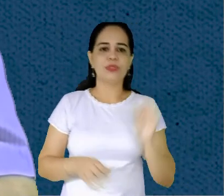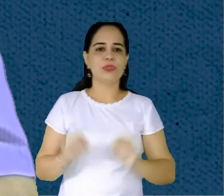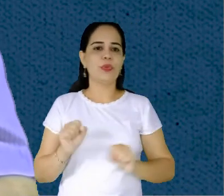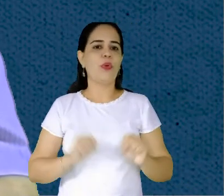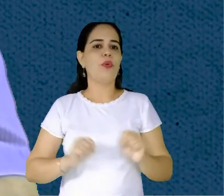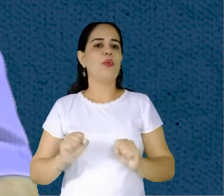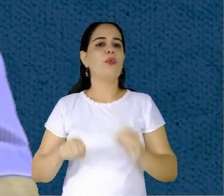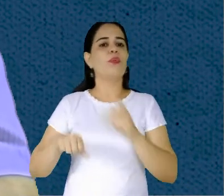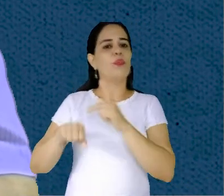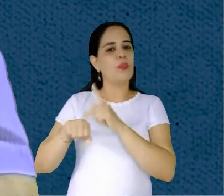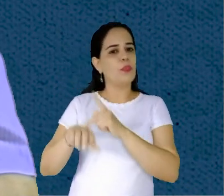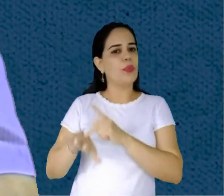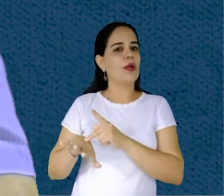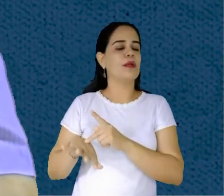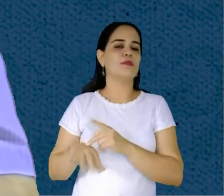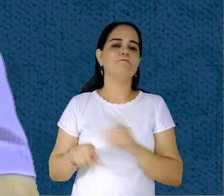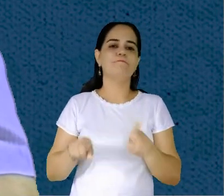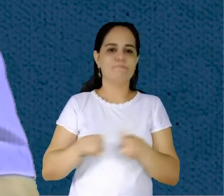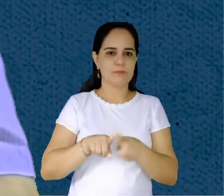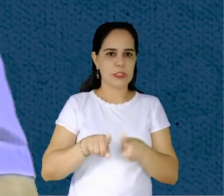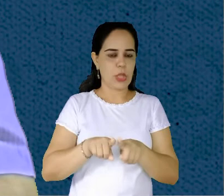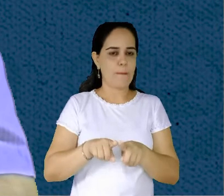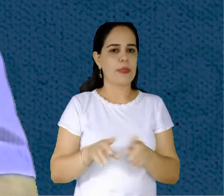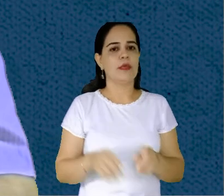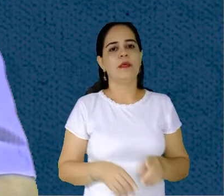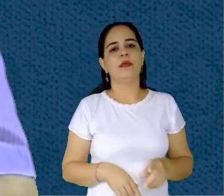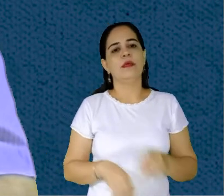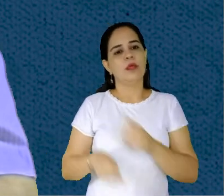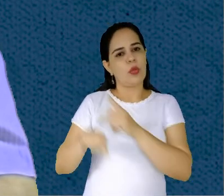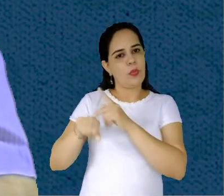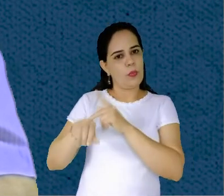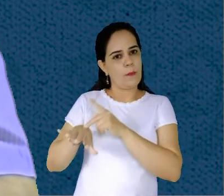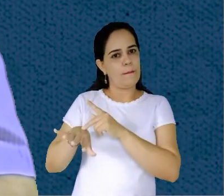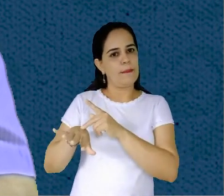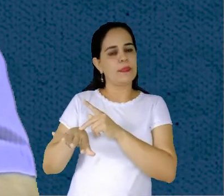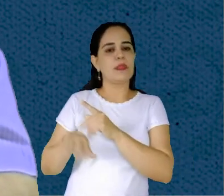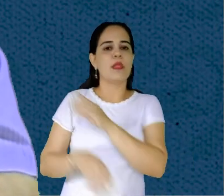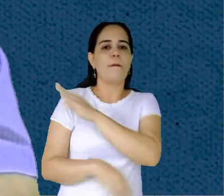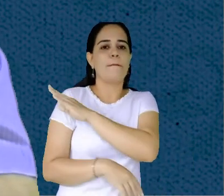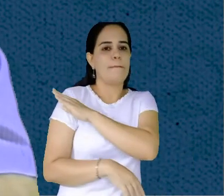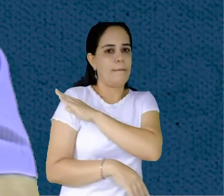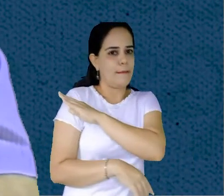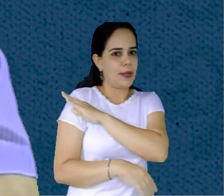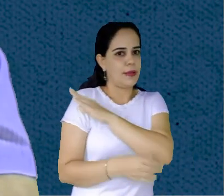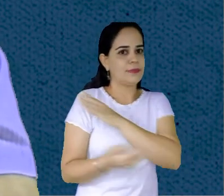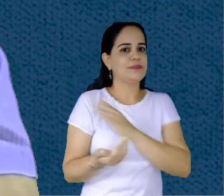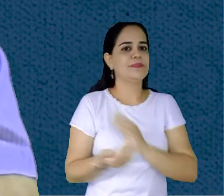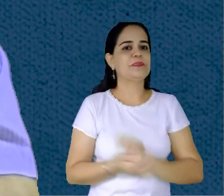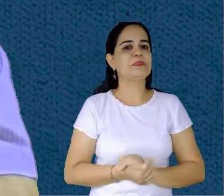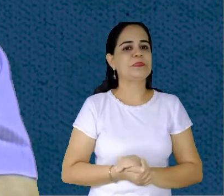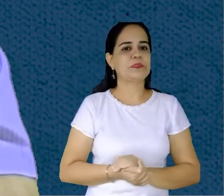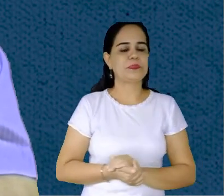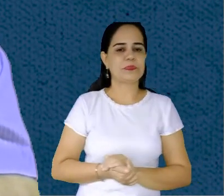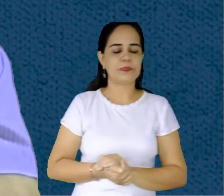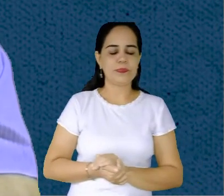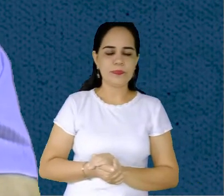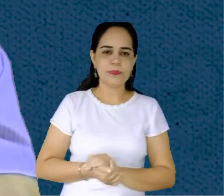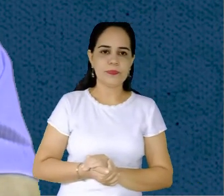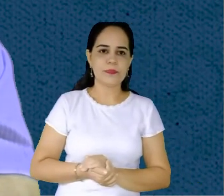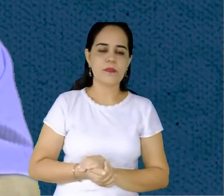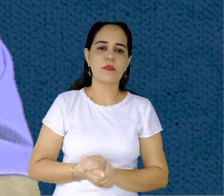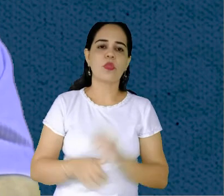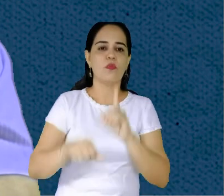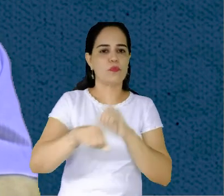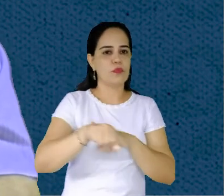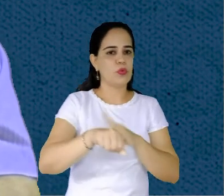Perpétuo Socorro principalmente, porque a caminhada foi lá na paróquia do Perpétuo Socorro. E foi um momento, como digo, um